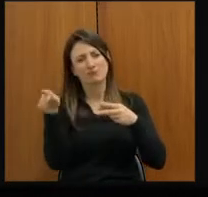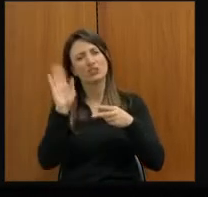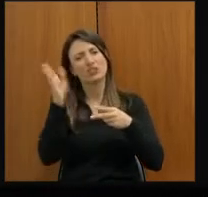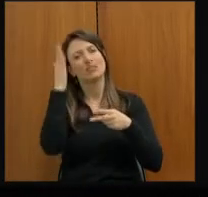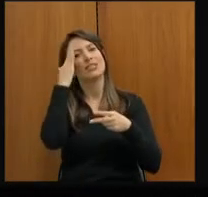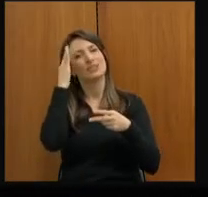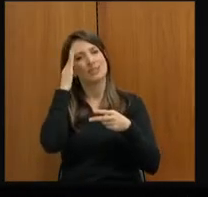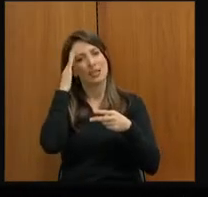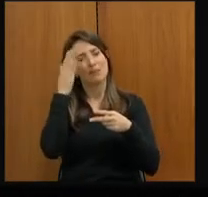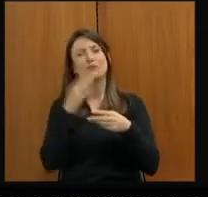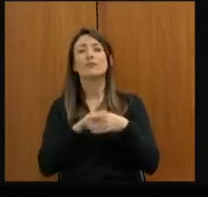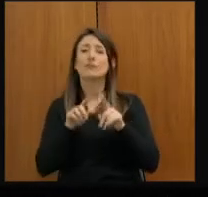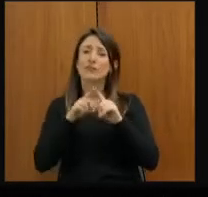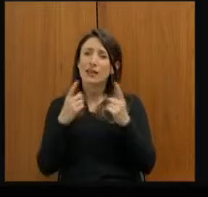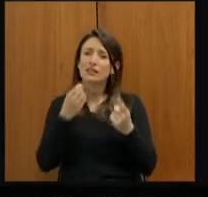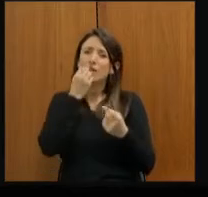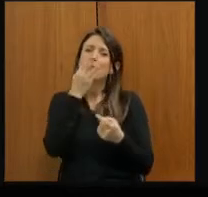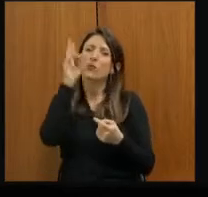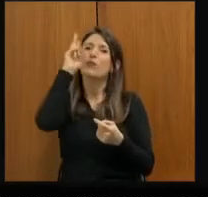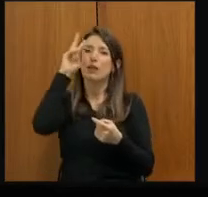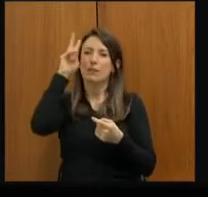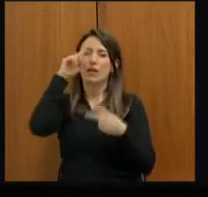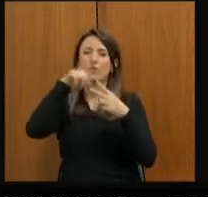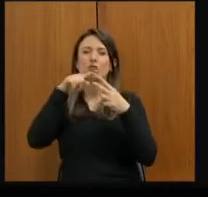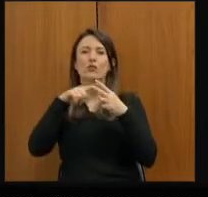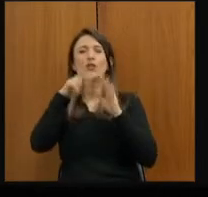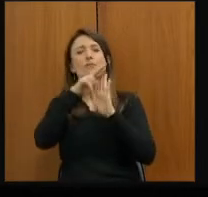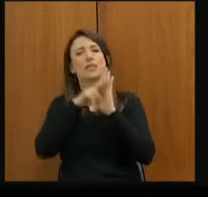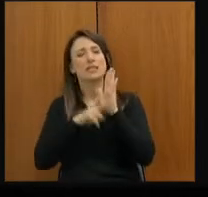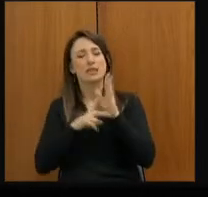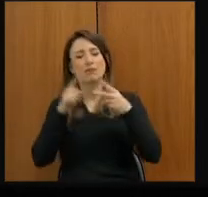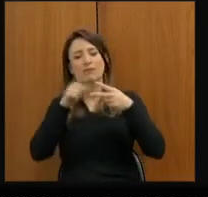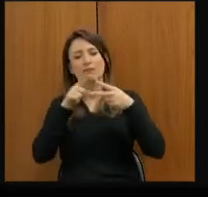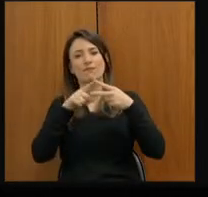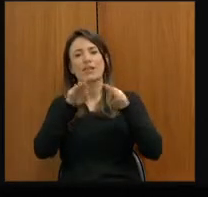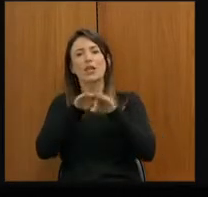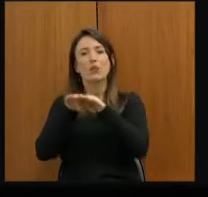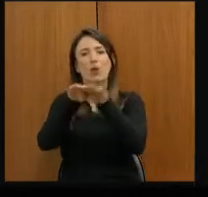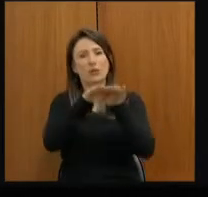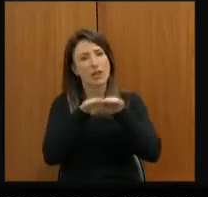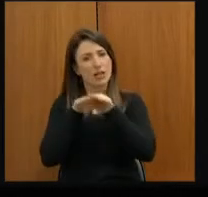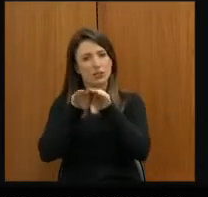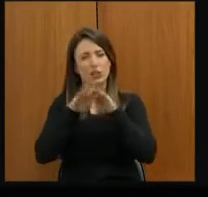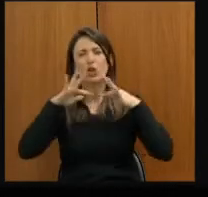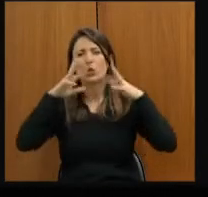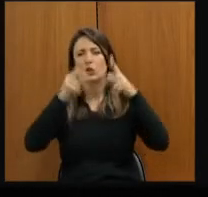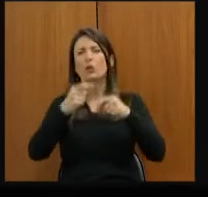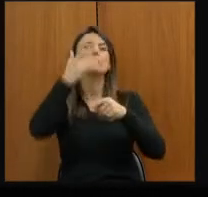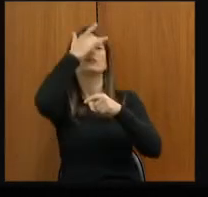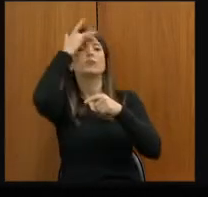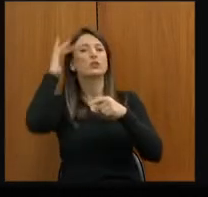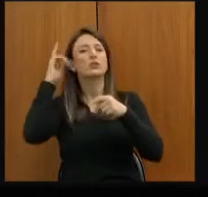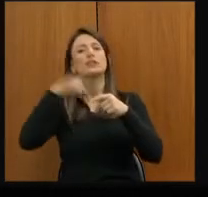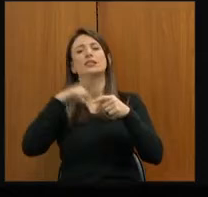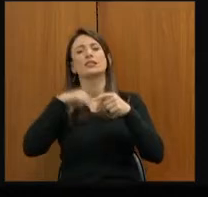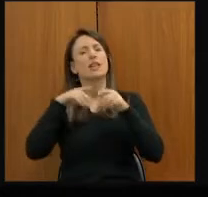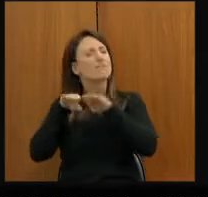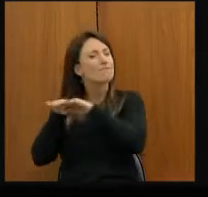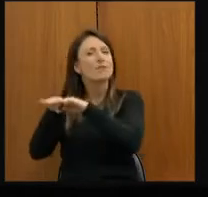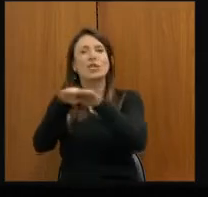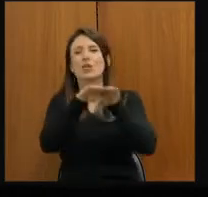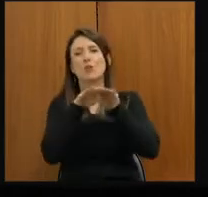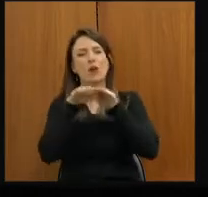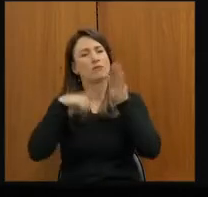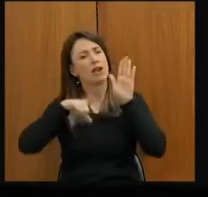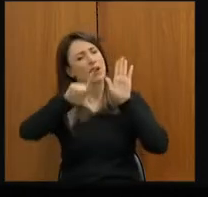mas é preciso que a gente lembre desses princípios igualdade todos são iguais perante a lei sem distinção de qualquer